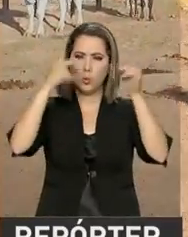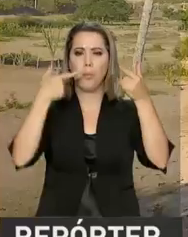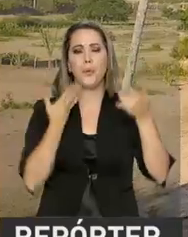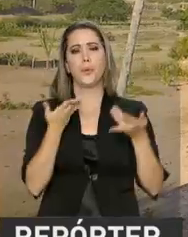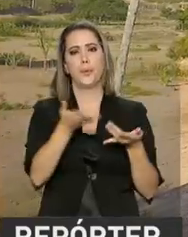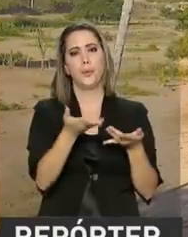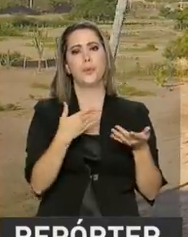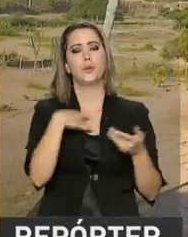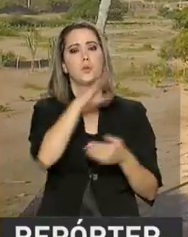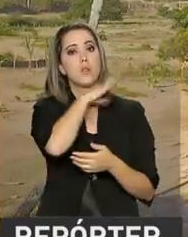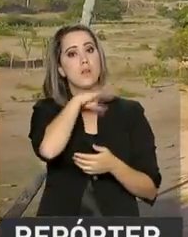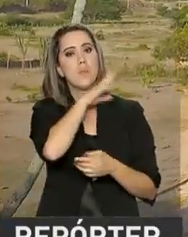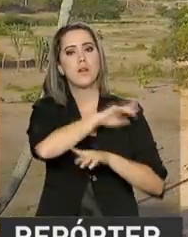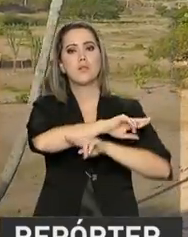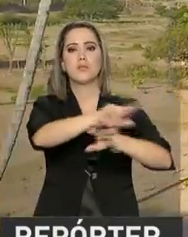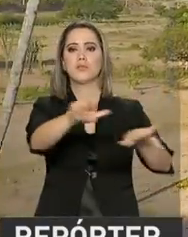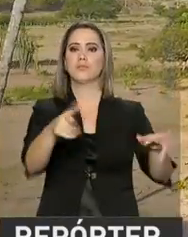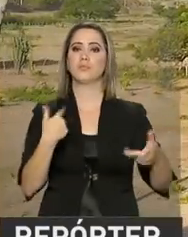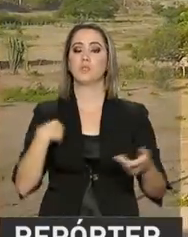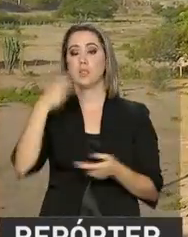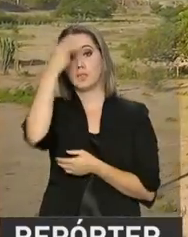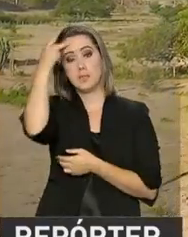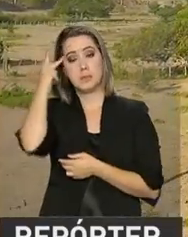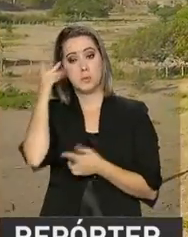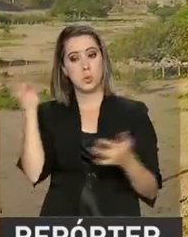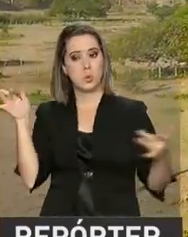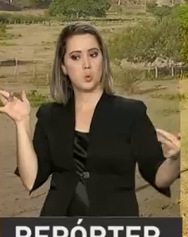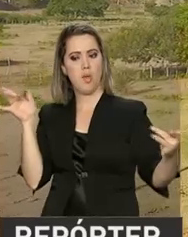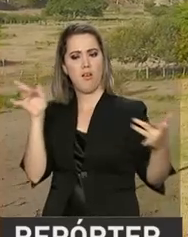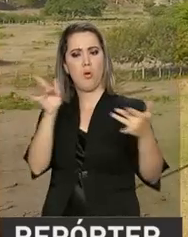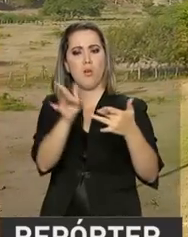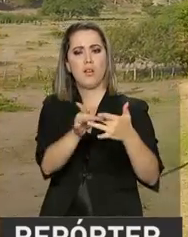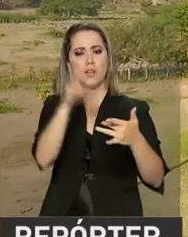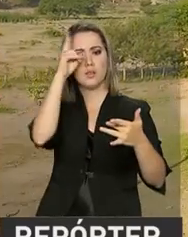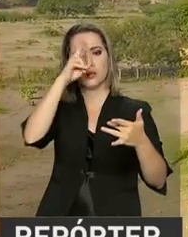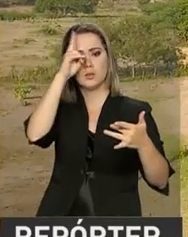desses animais. E as pessoas querem ligar uma coisa com outra, a